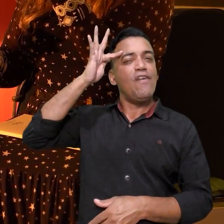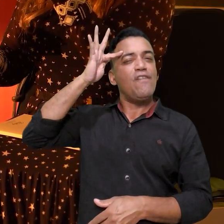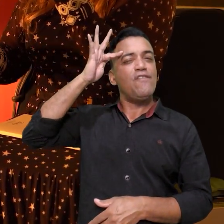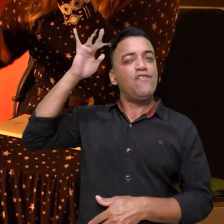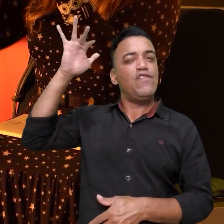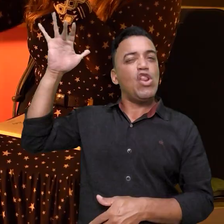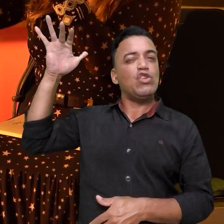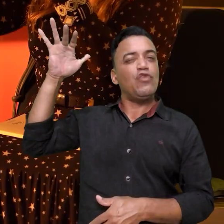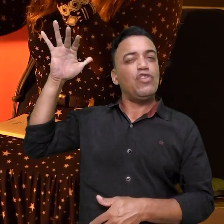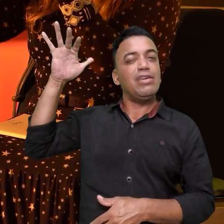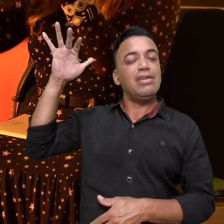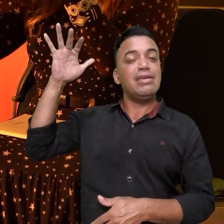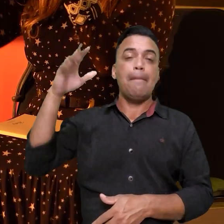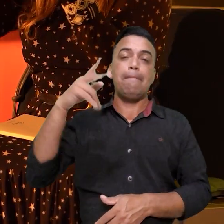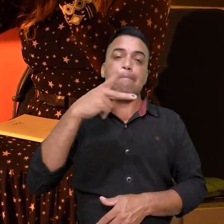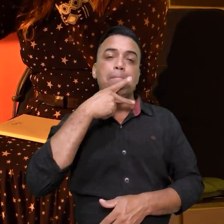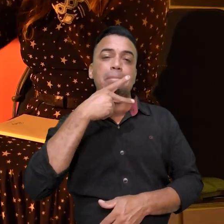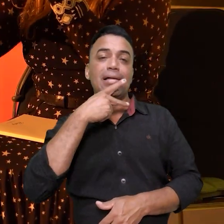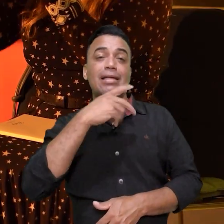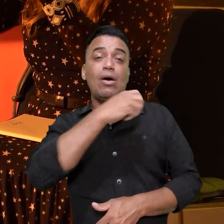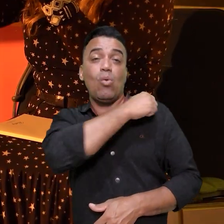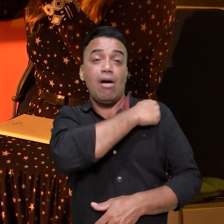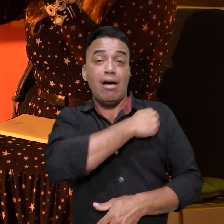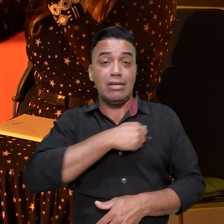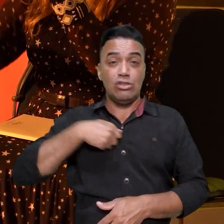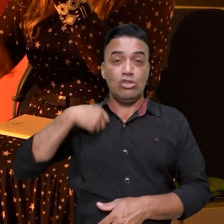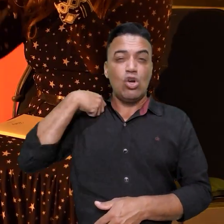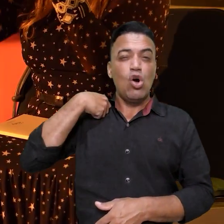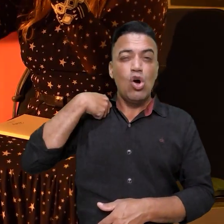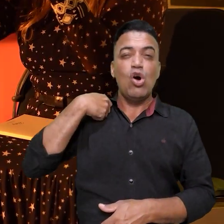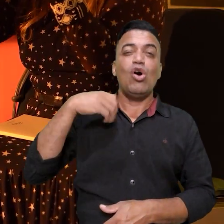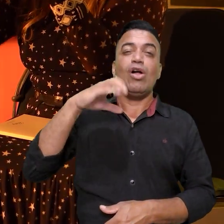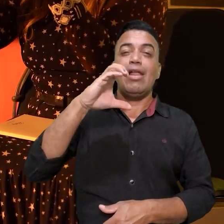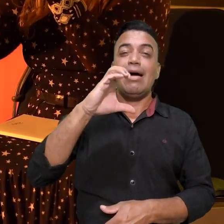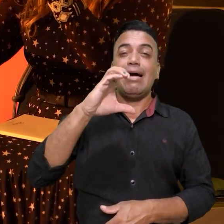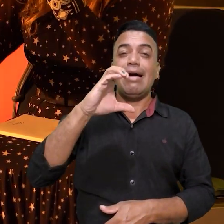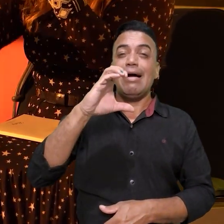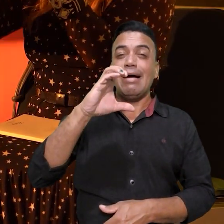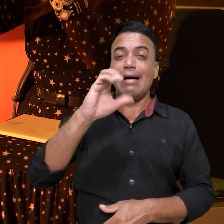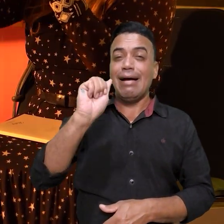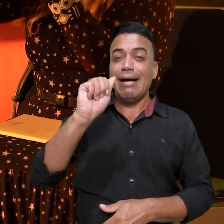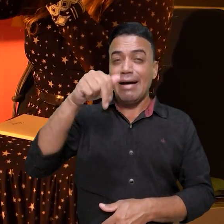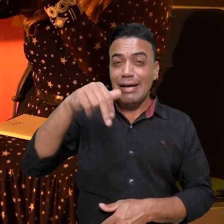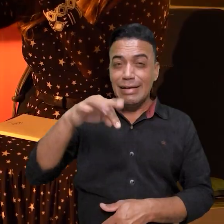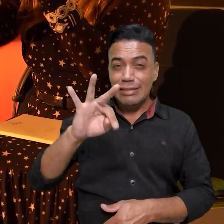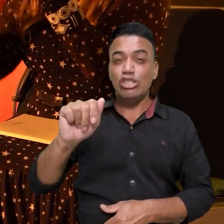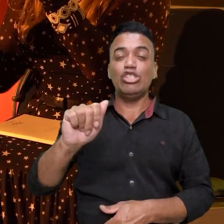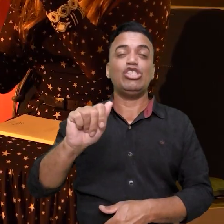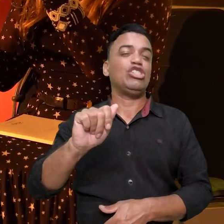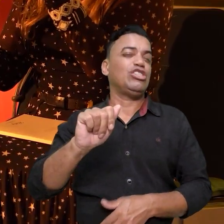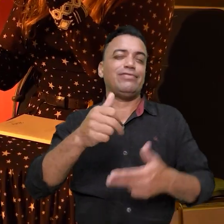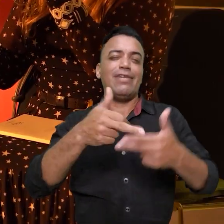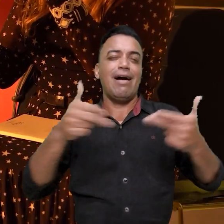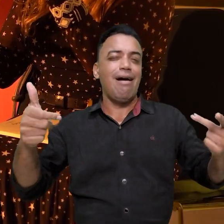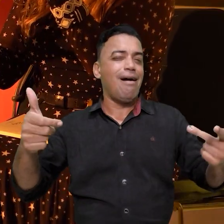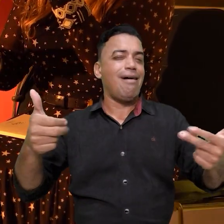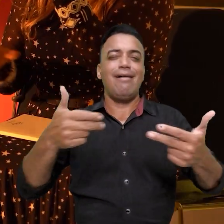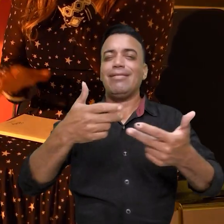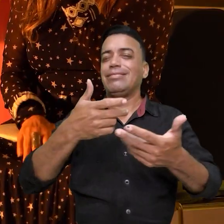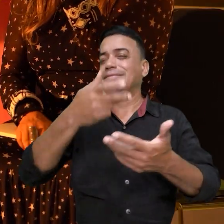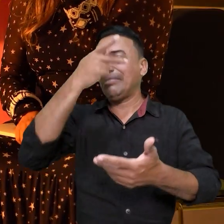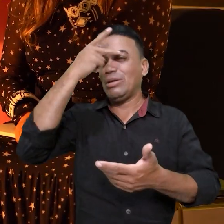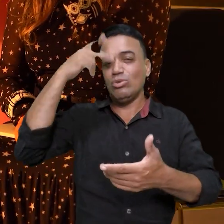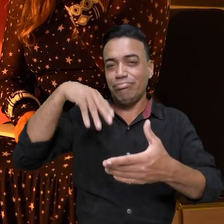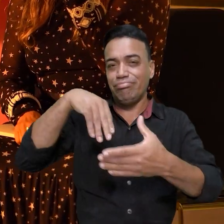filosofia. Tinha Platão, tinha Aristóteles, tinha Kant, tinha Guimarães Rosa, tinha tudo ali. E